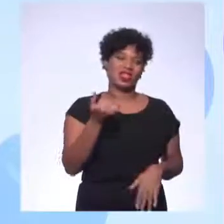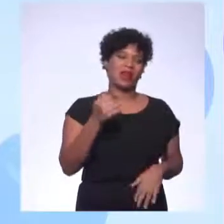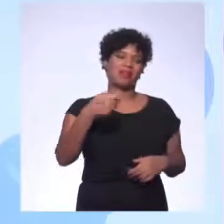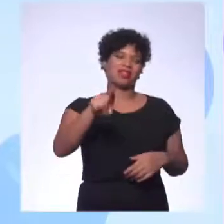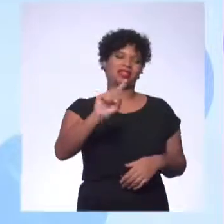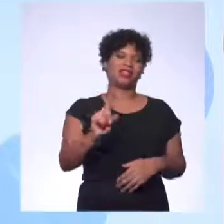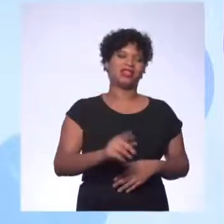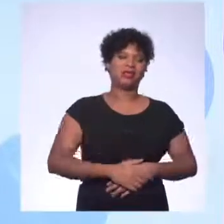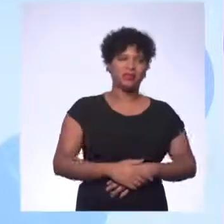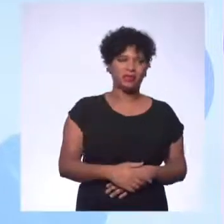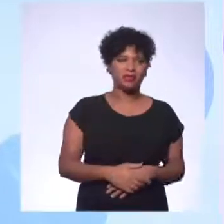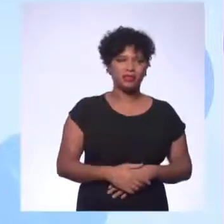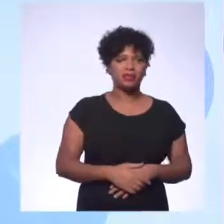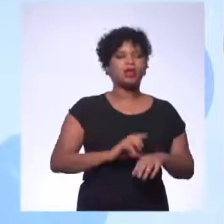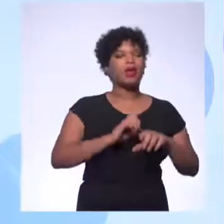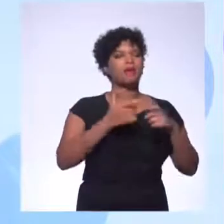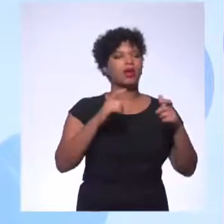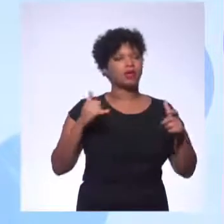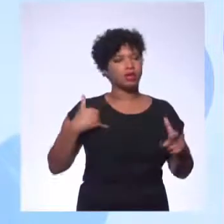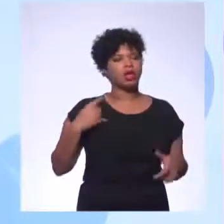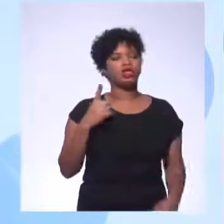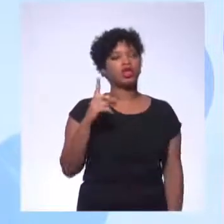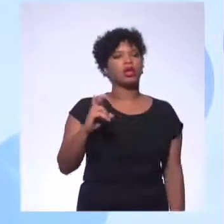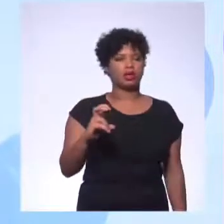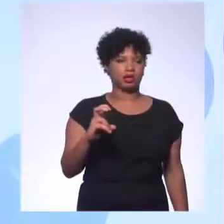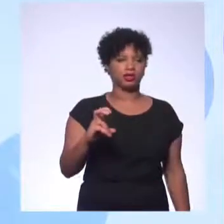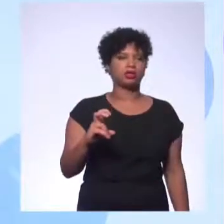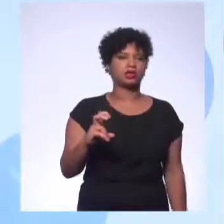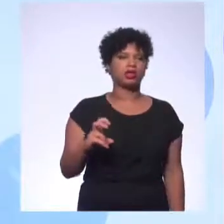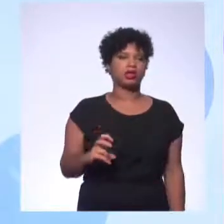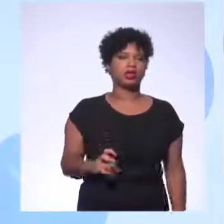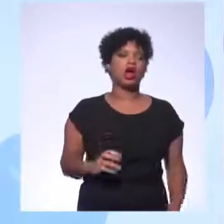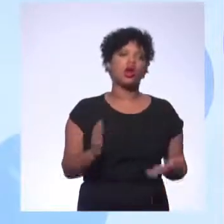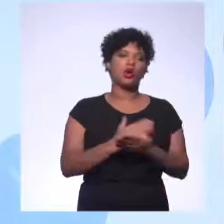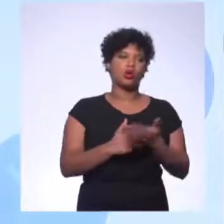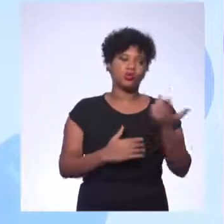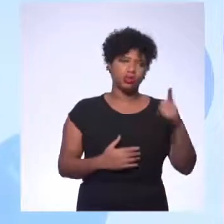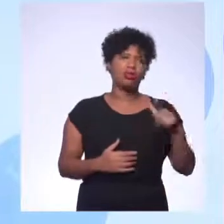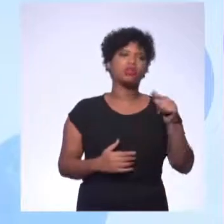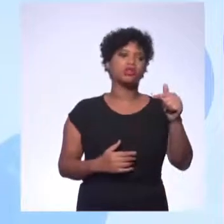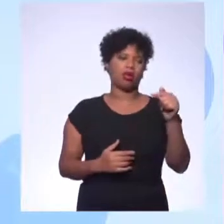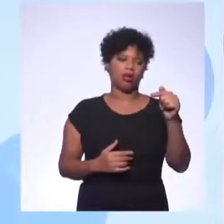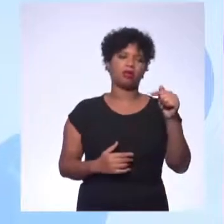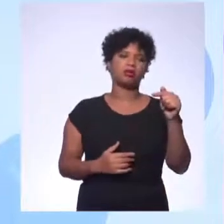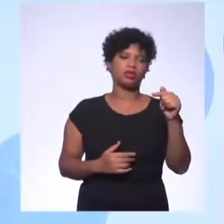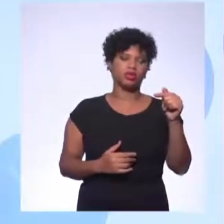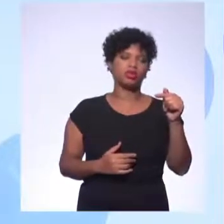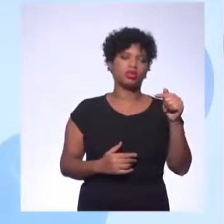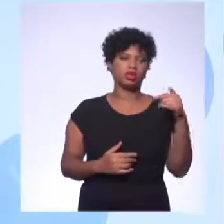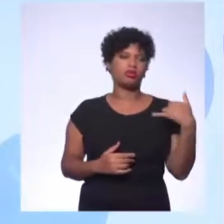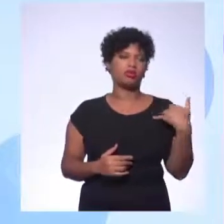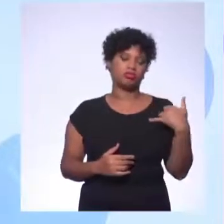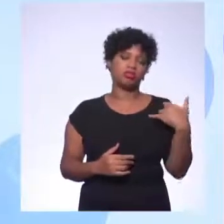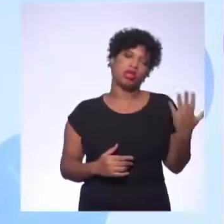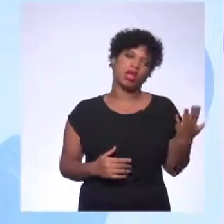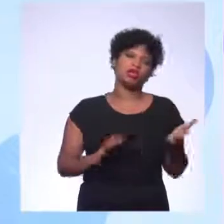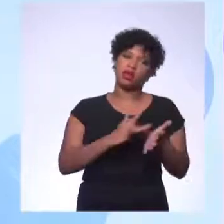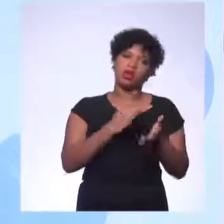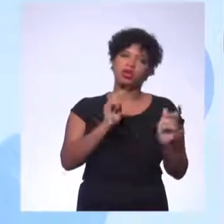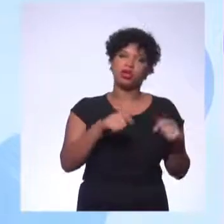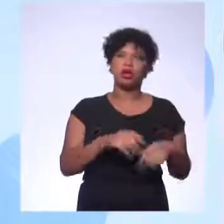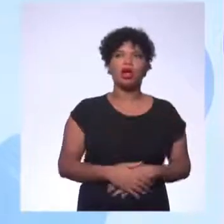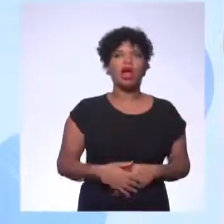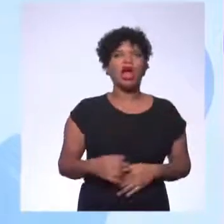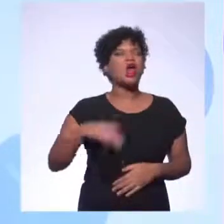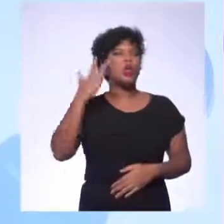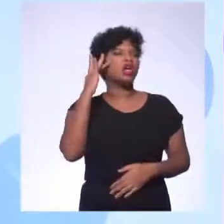os professores colocando, a maioria 15 anos, mas repetiram aqui os 7 anos, devido às aulas online, como a professora falou. A aluna Silvia colocou só com